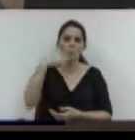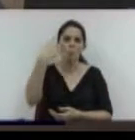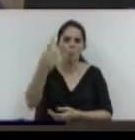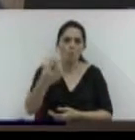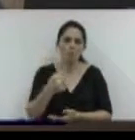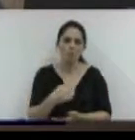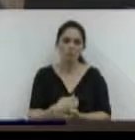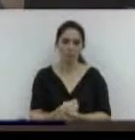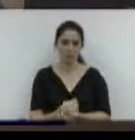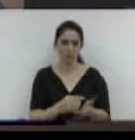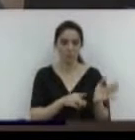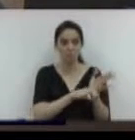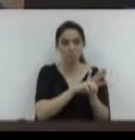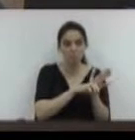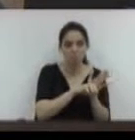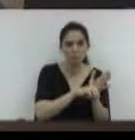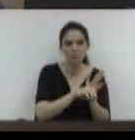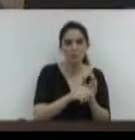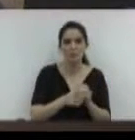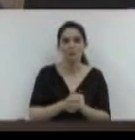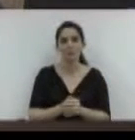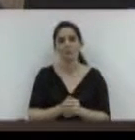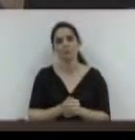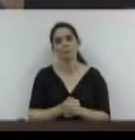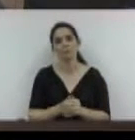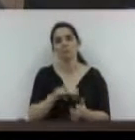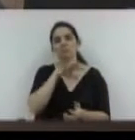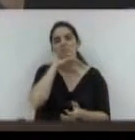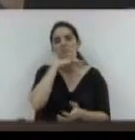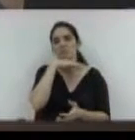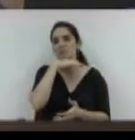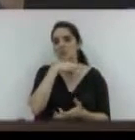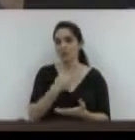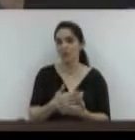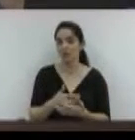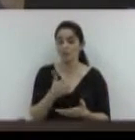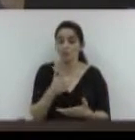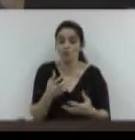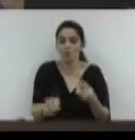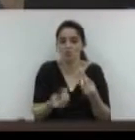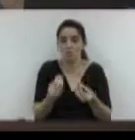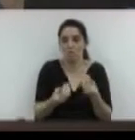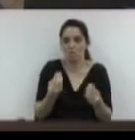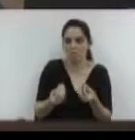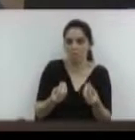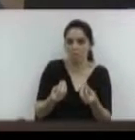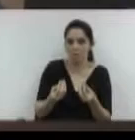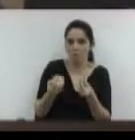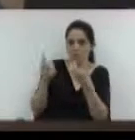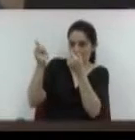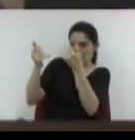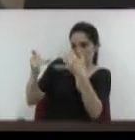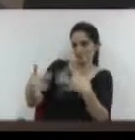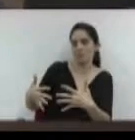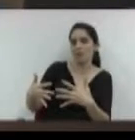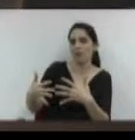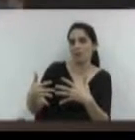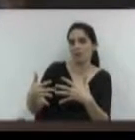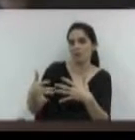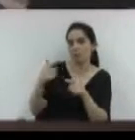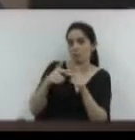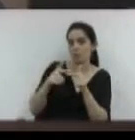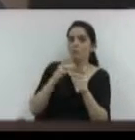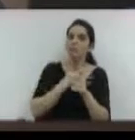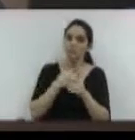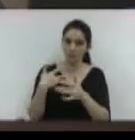vereador investigado não tinha condições de se expressar verbalmente. Em ato contínuo e sem justificativa